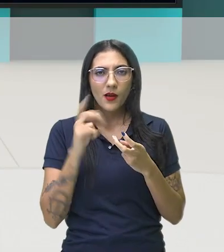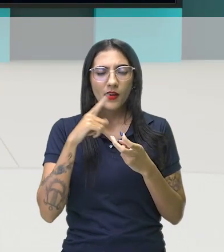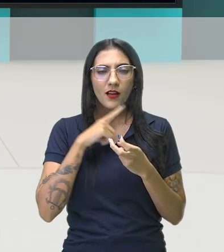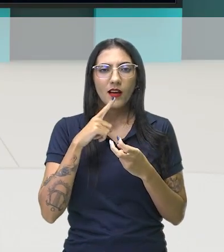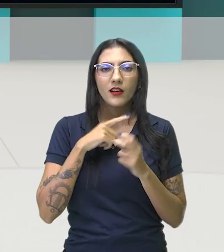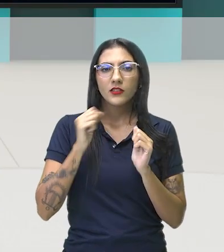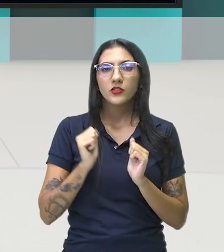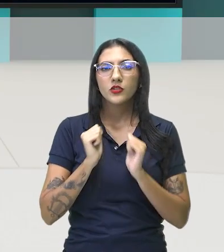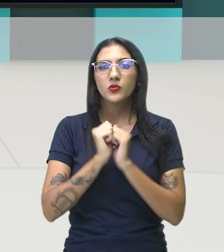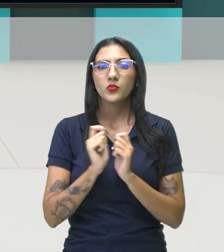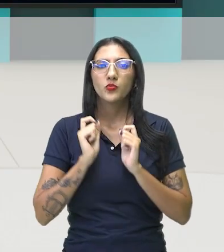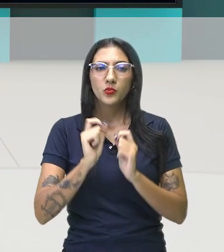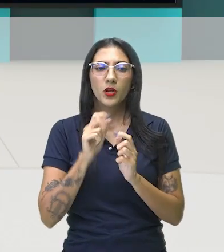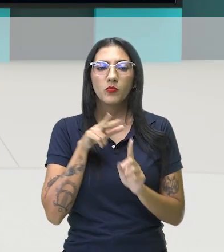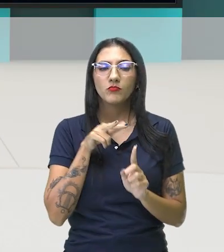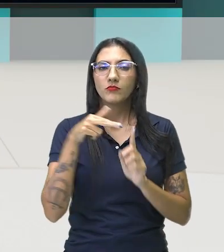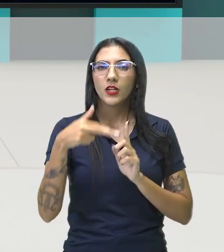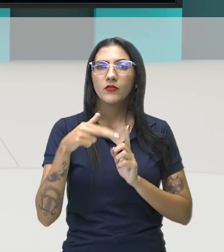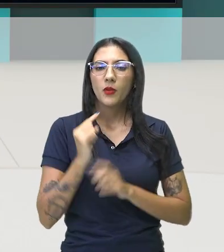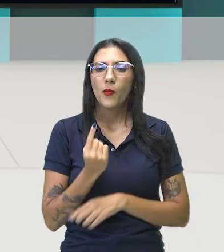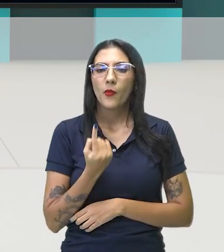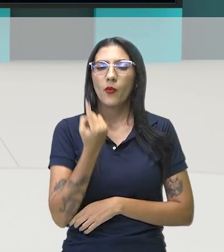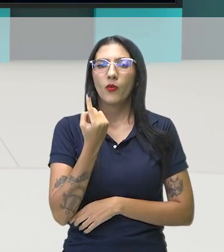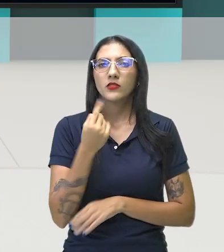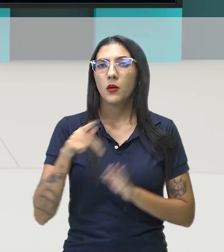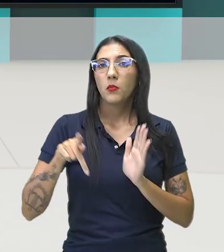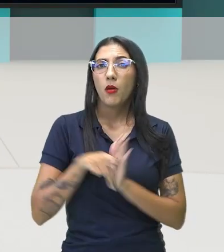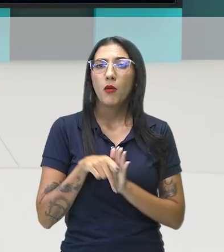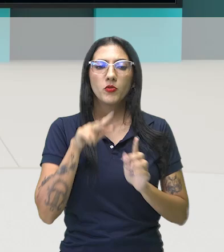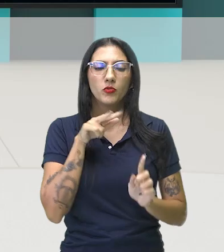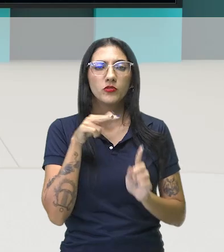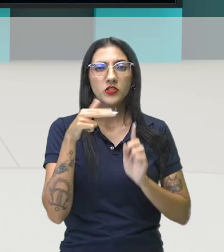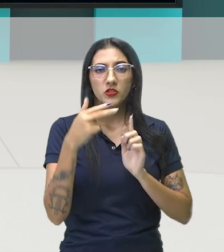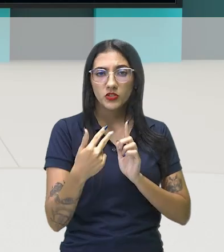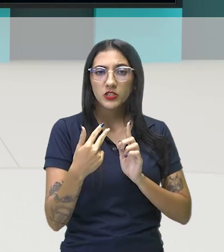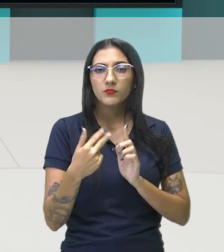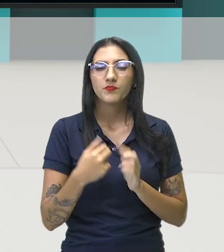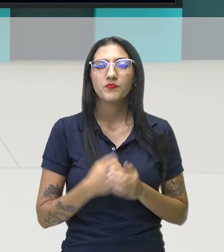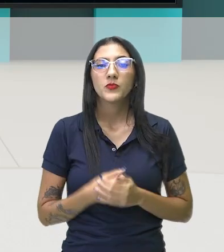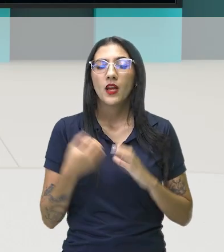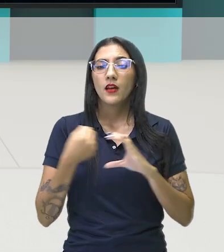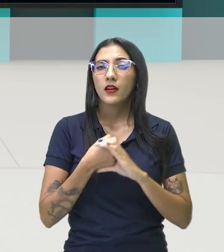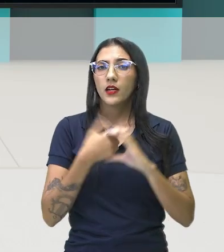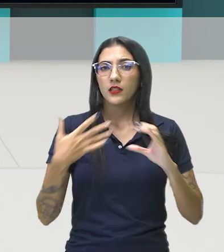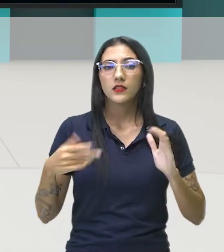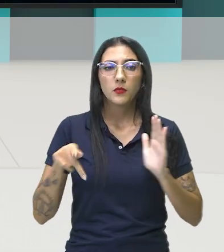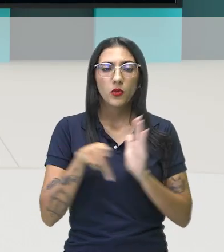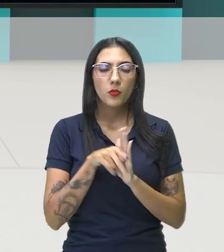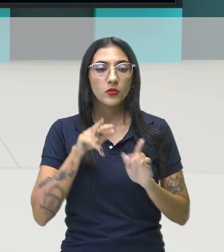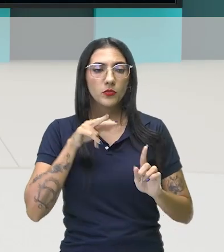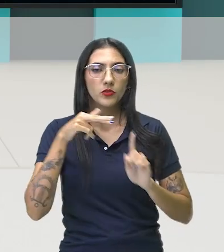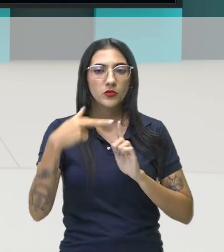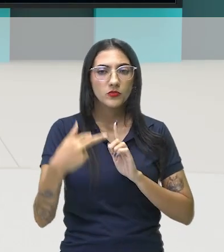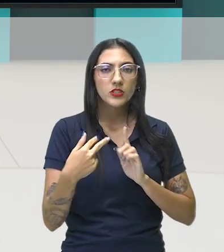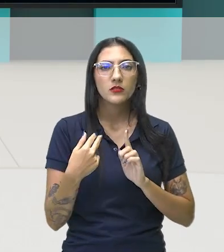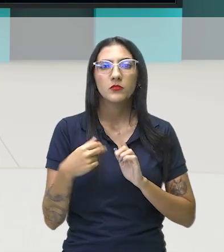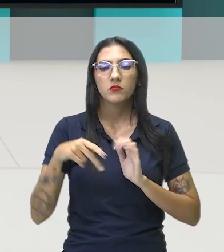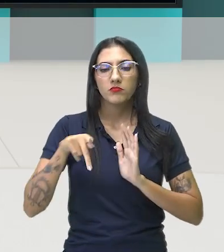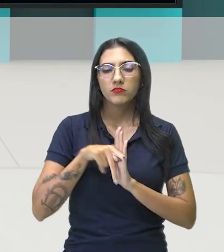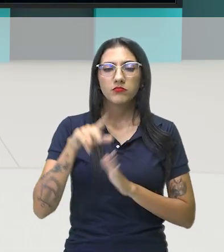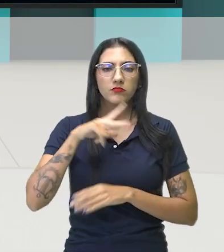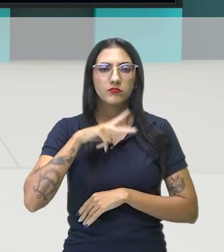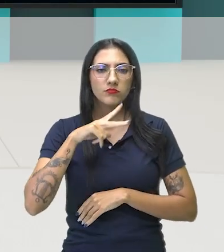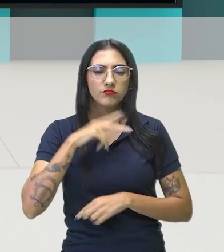ela carrega consigo uma visão única da realidade, marcada pelas vivências,